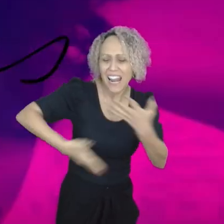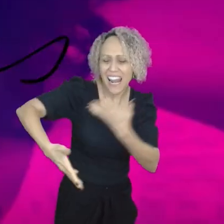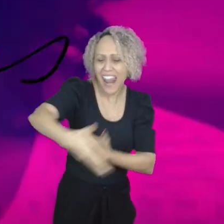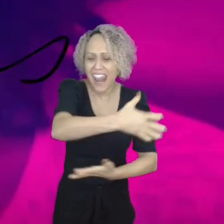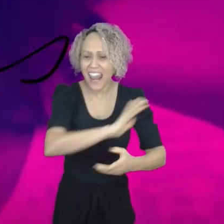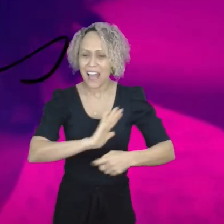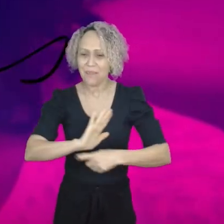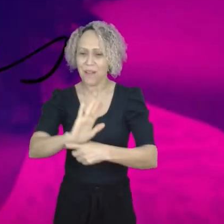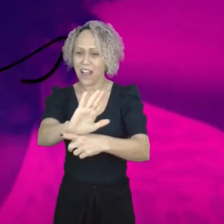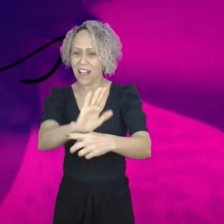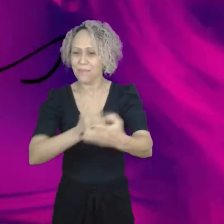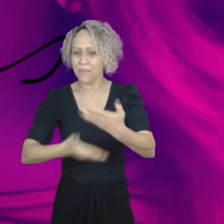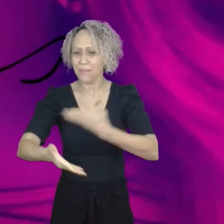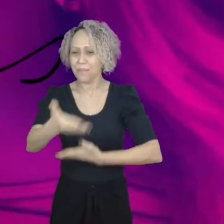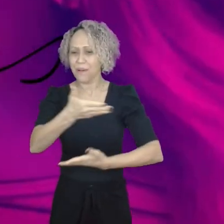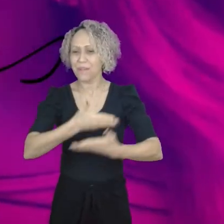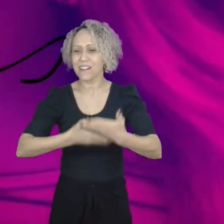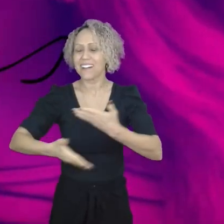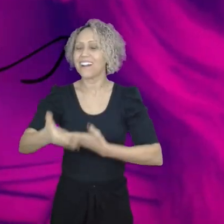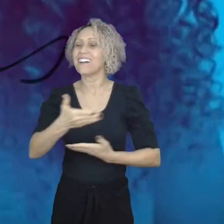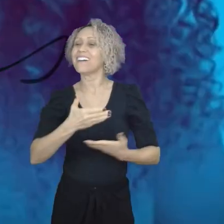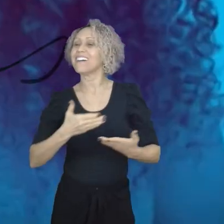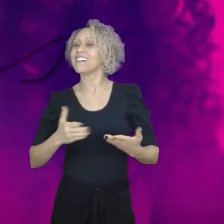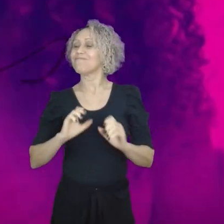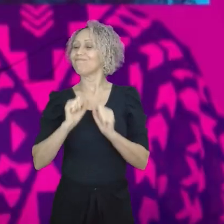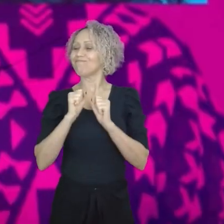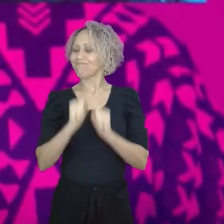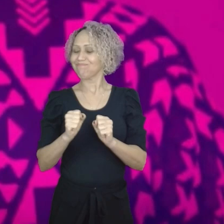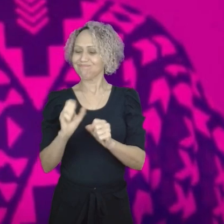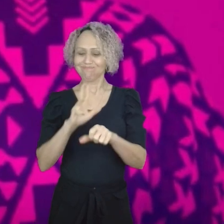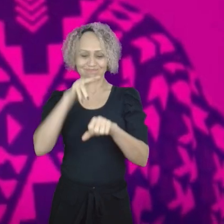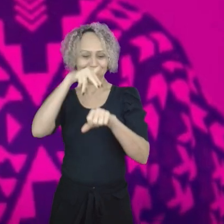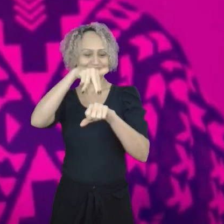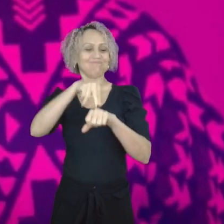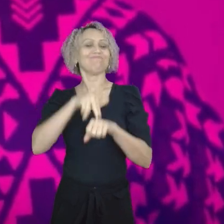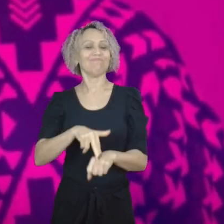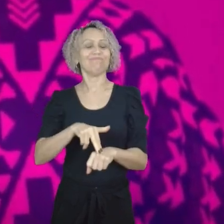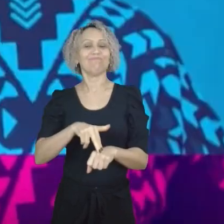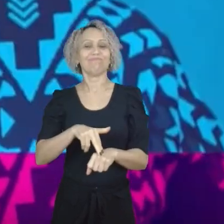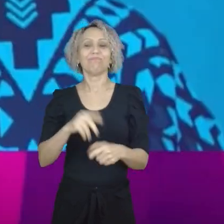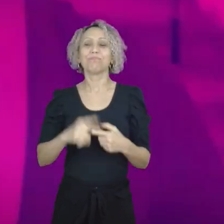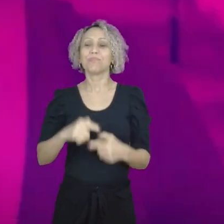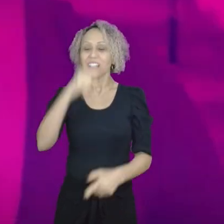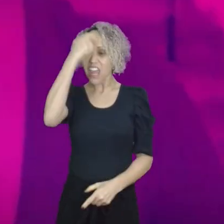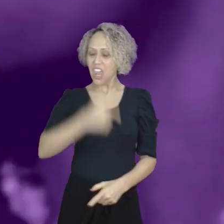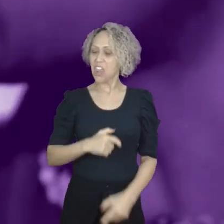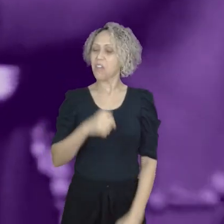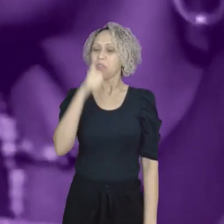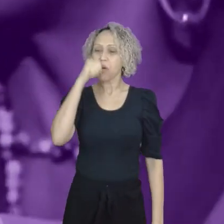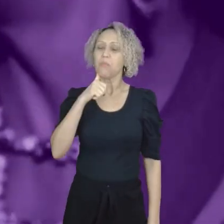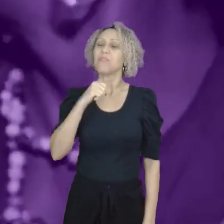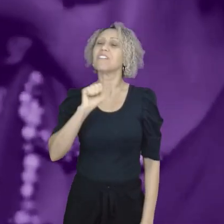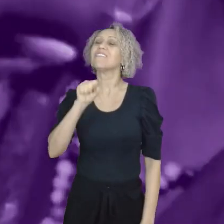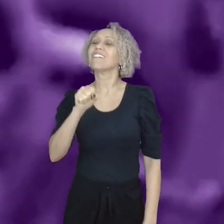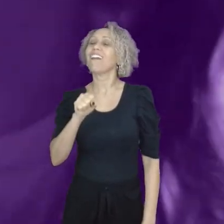poder. Porque eu sou mulher